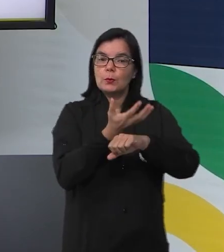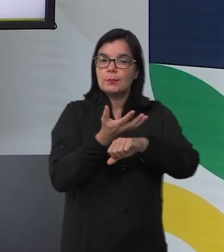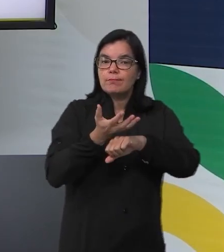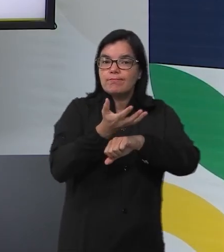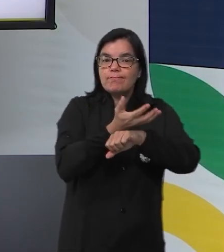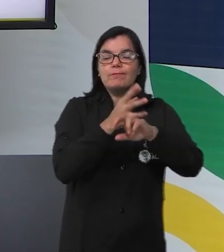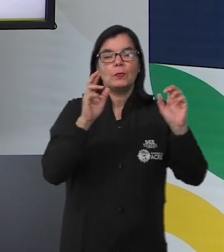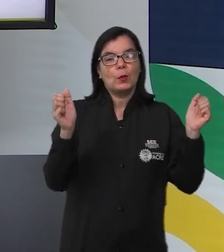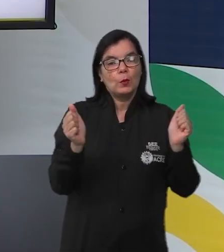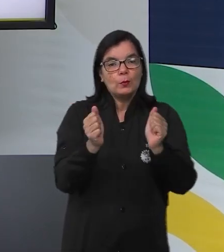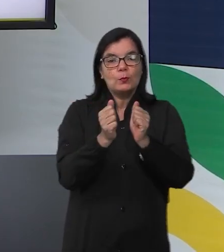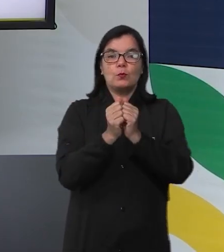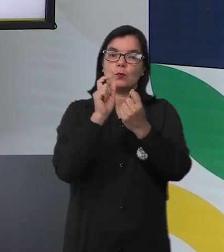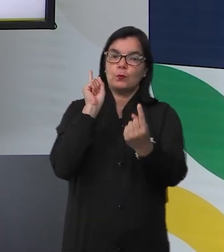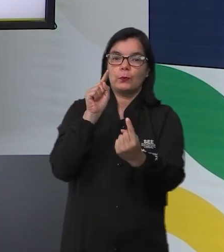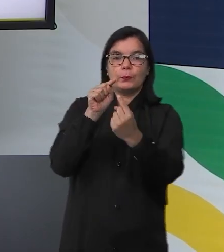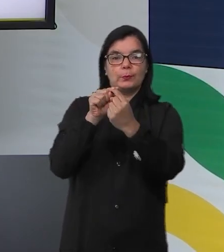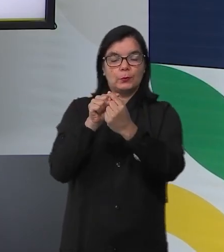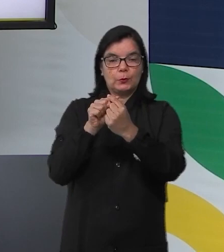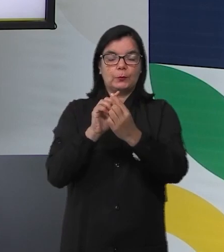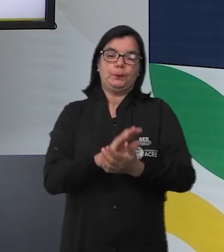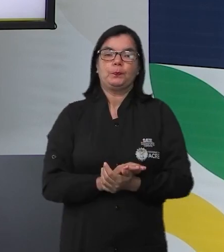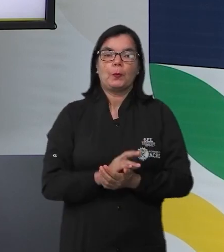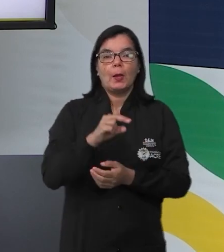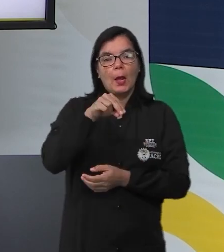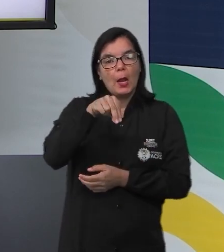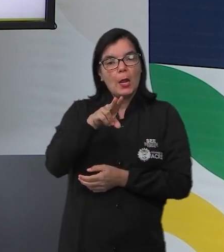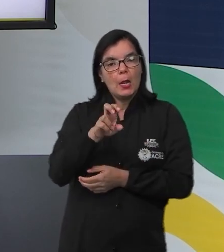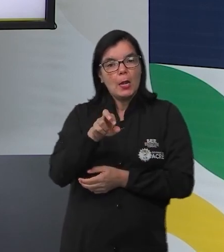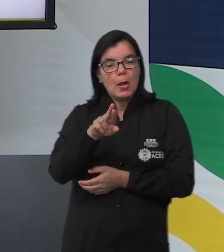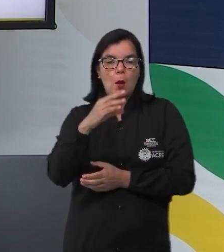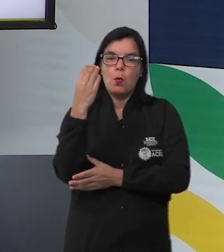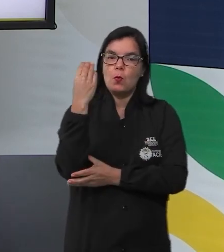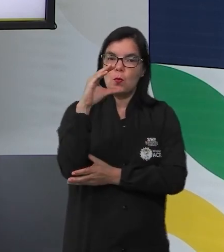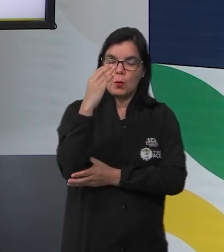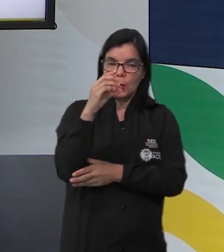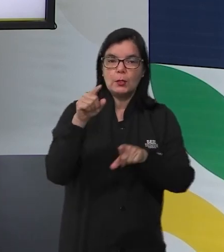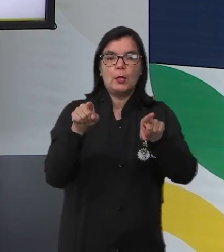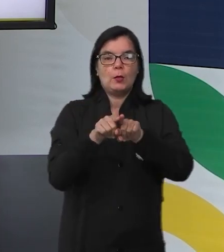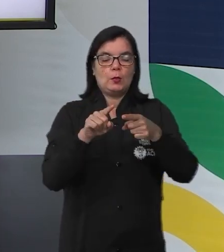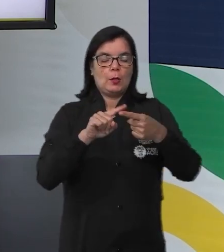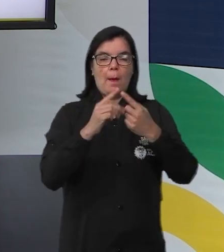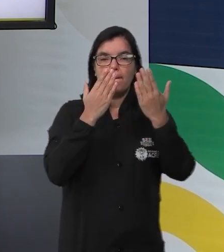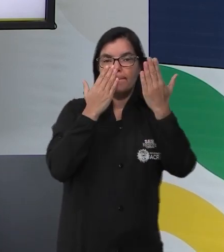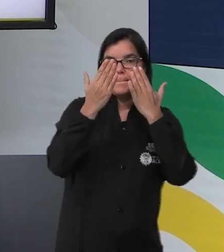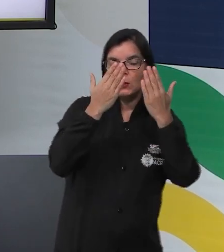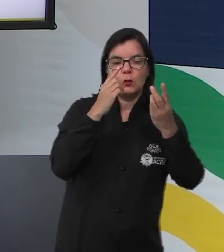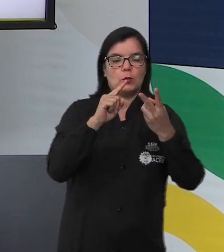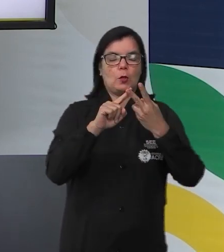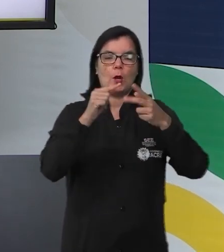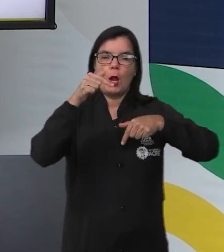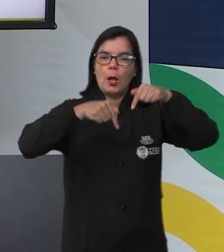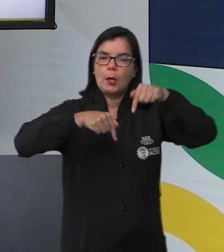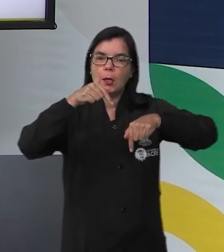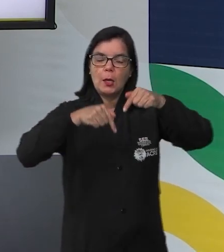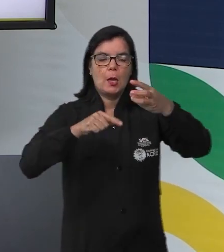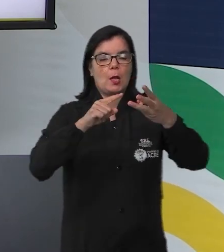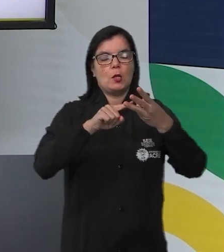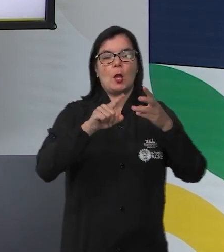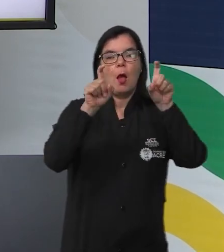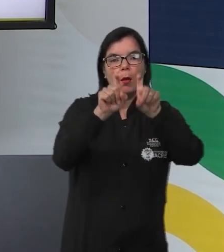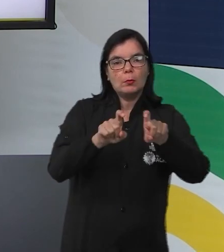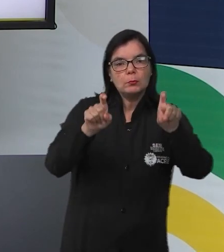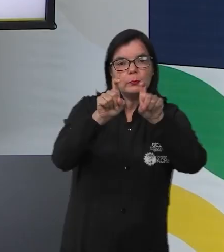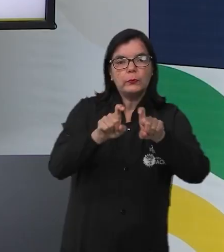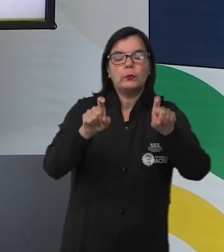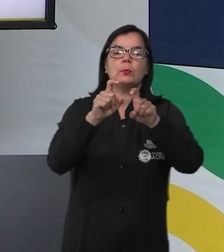diferentes que estão se juntando com um objetivo. A neurociência, aqui a gente tem a psicologia, temos a química, temos a